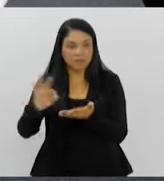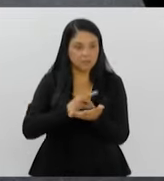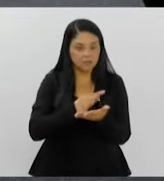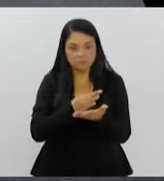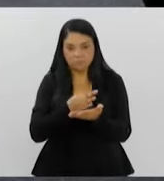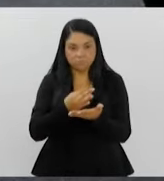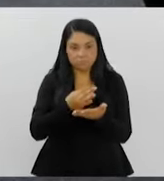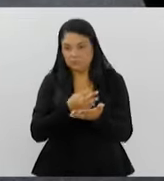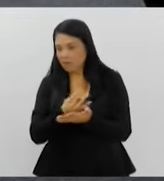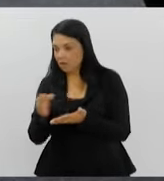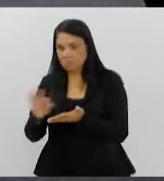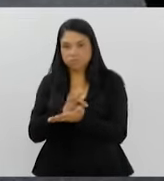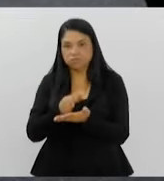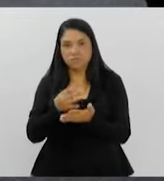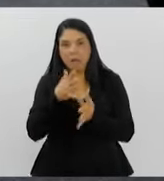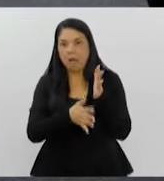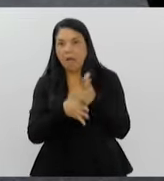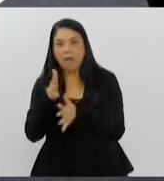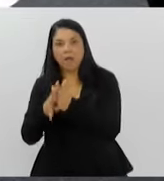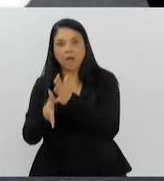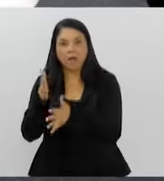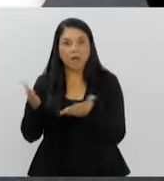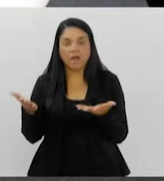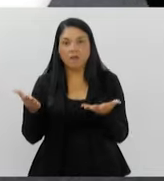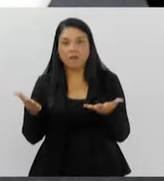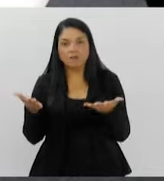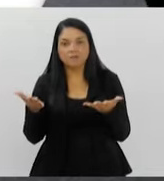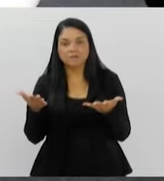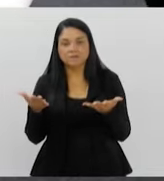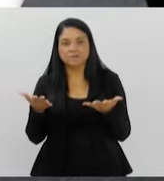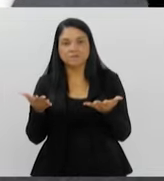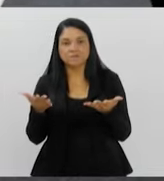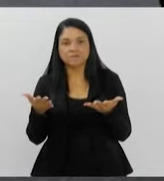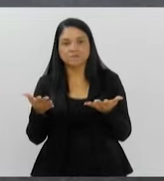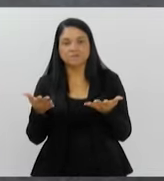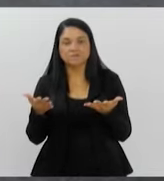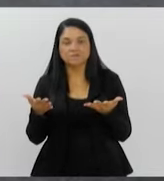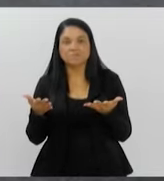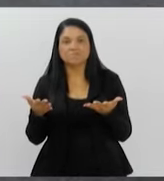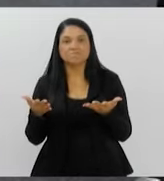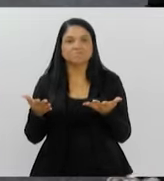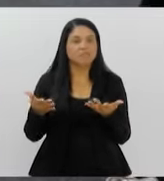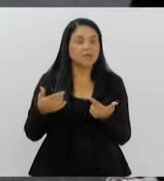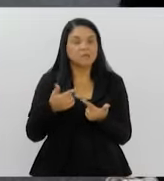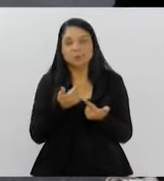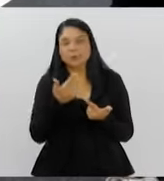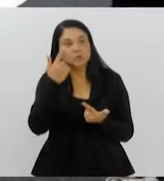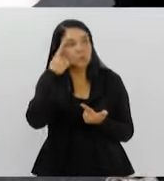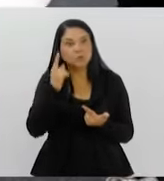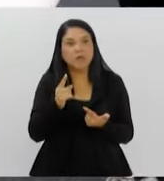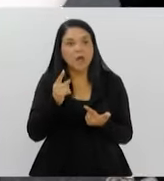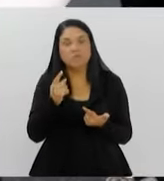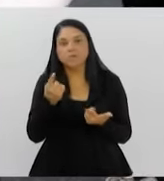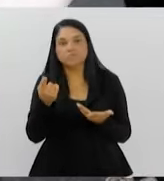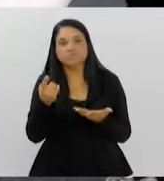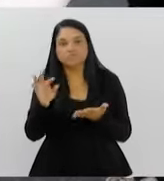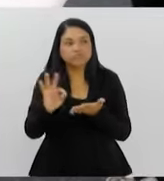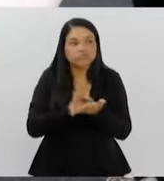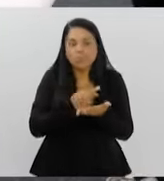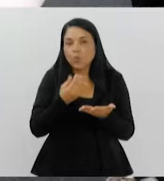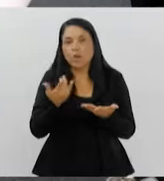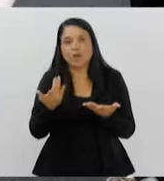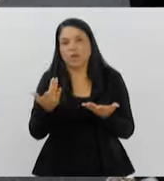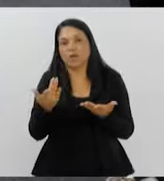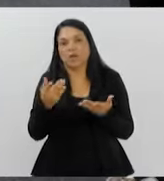lado e hora que vai pro outro parece um um Manau sem rumo que não sabem que Porto vai atracar